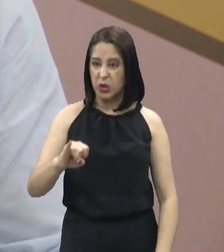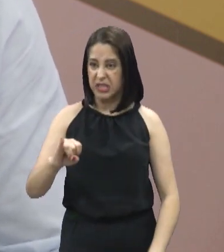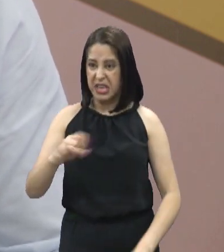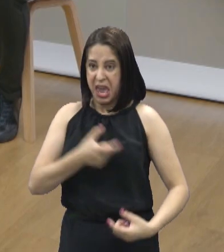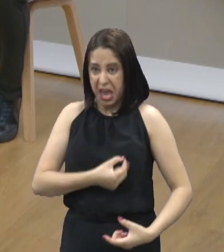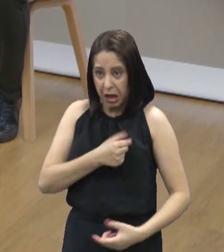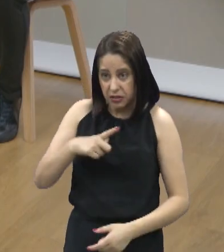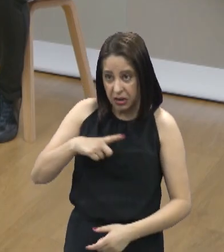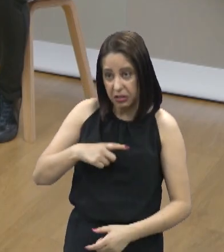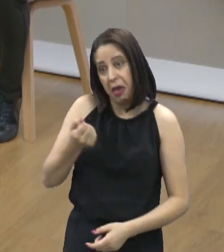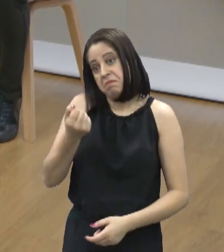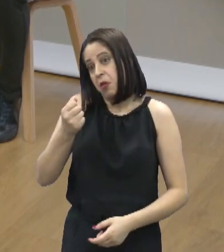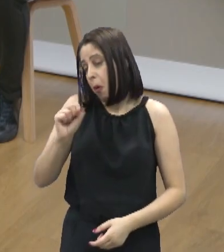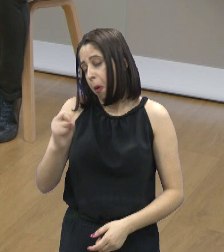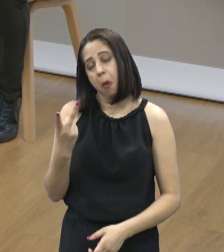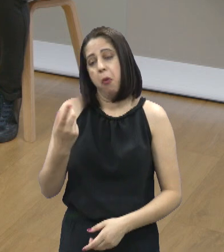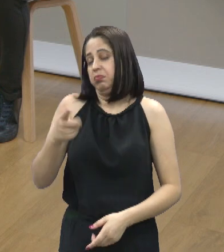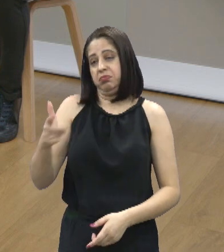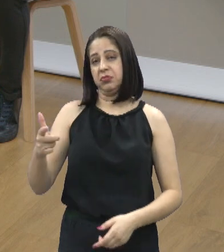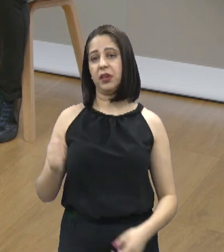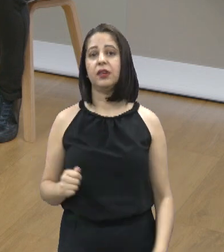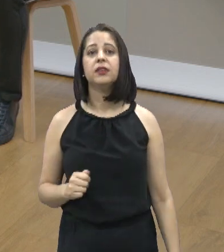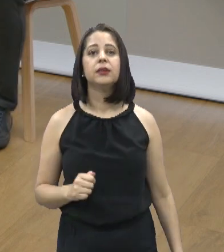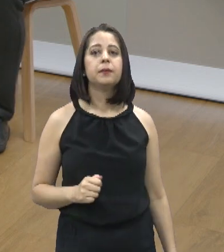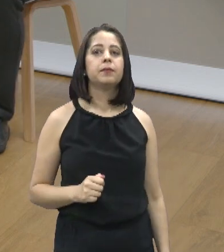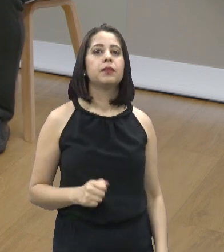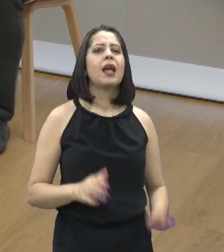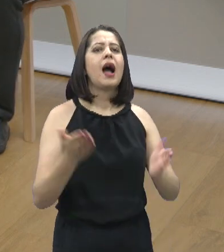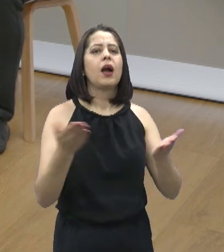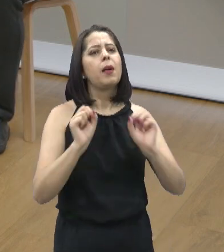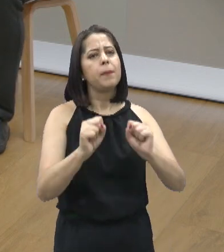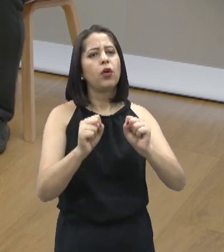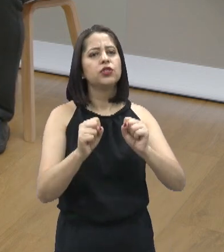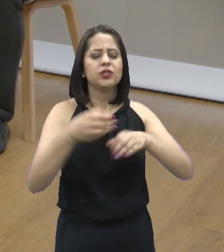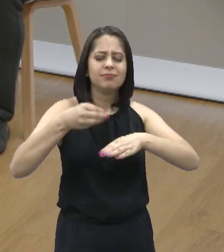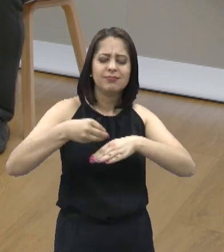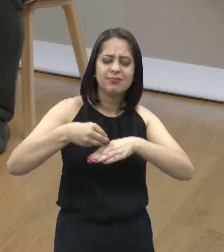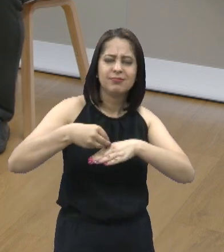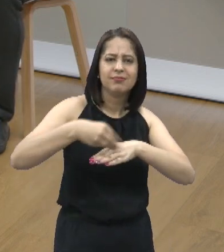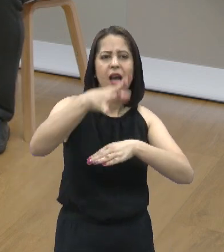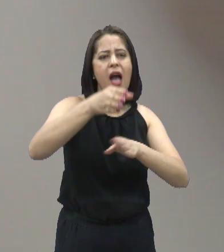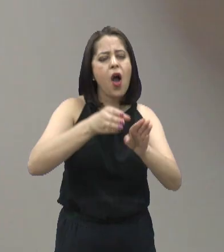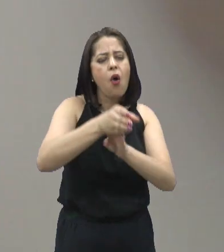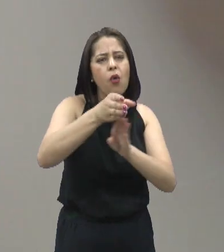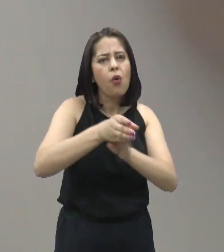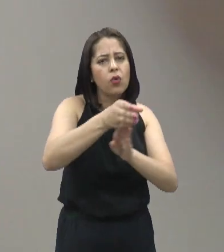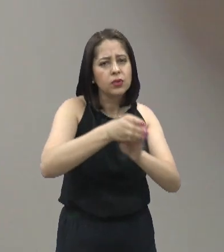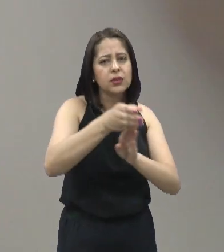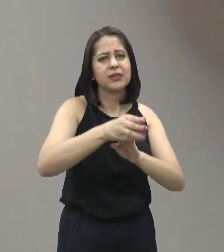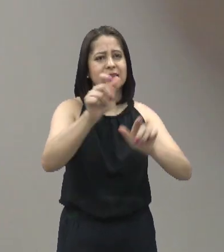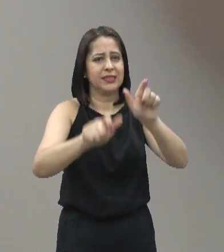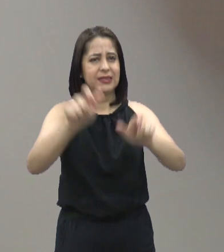doença. Perfeito, doutor. E agora eu gostaria que você deixasse uma mensagem, conversasse com as mulheres que estão assistindo a gente